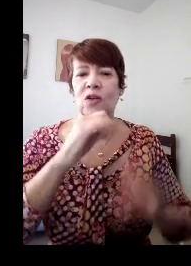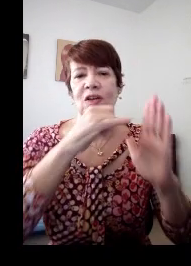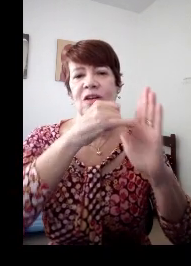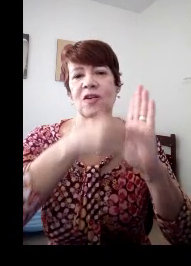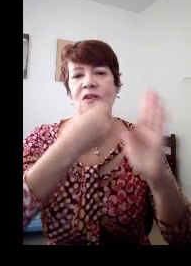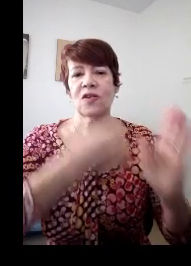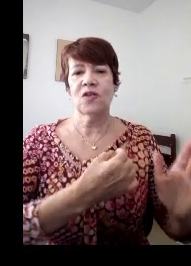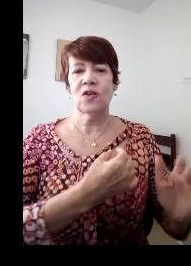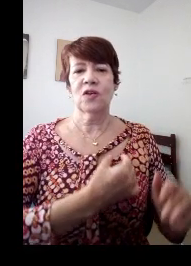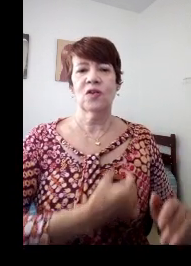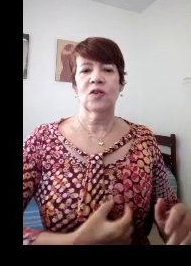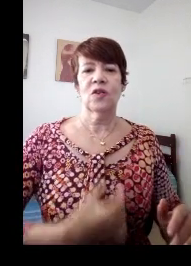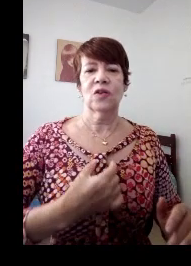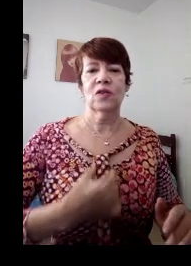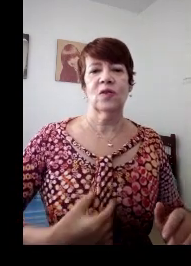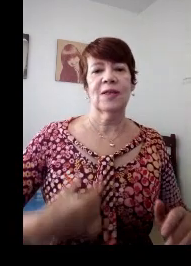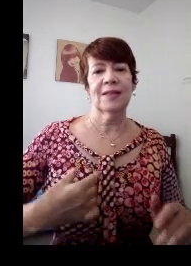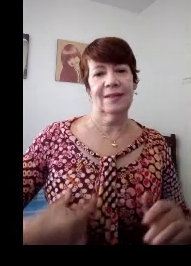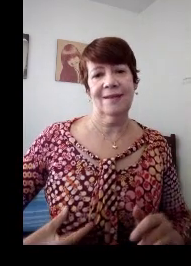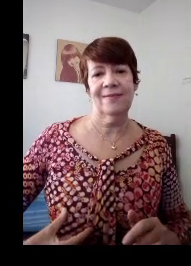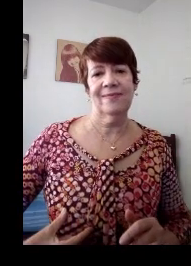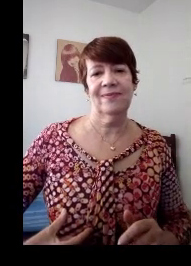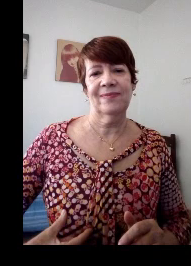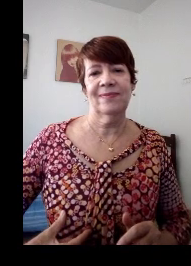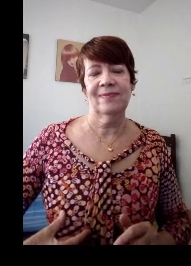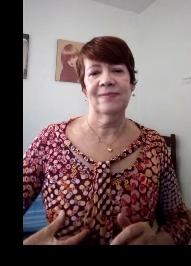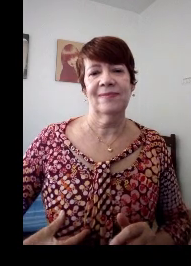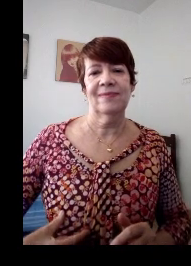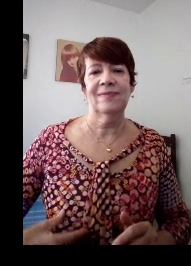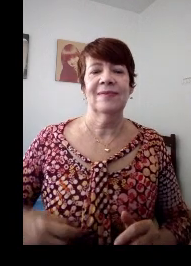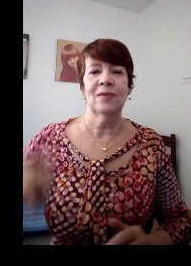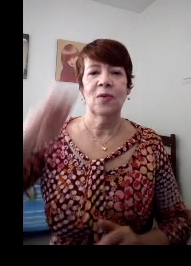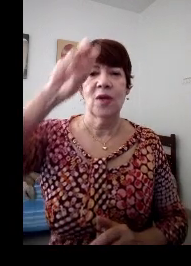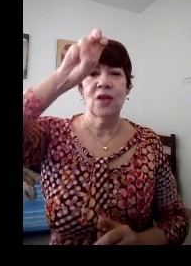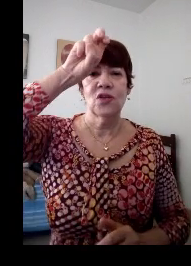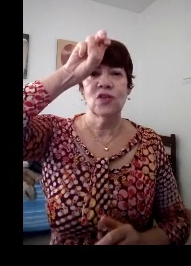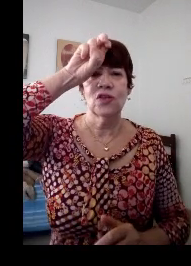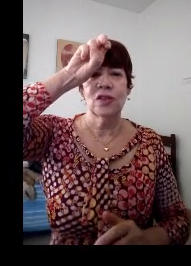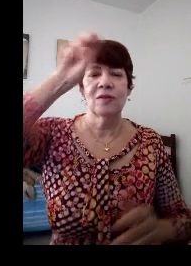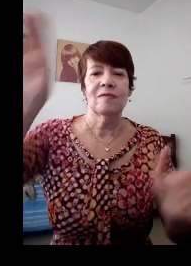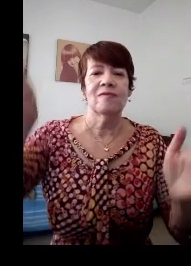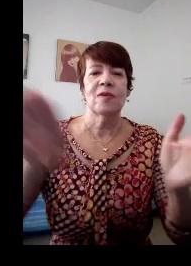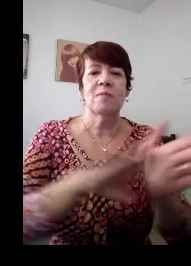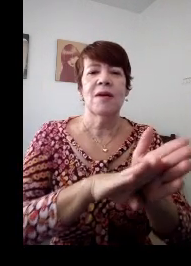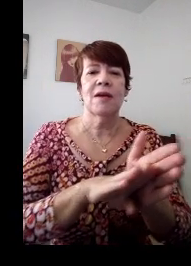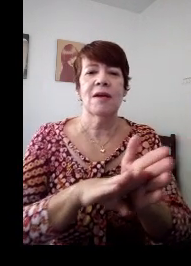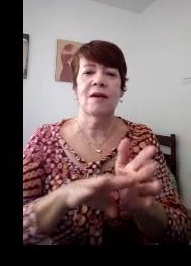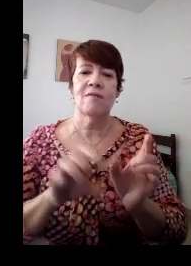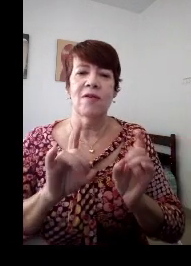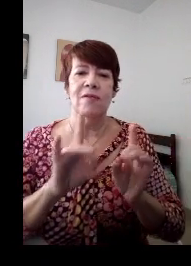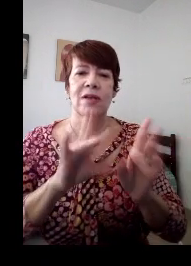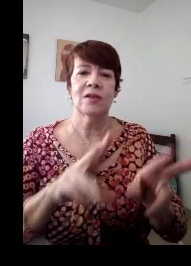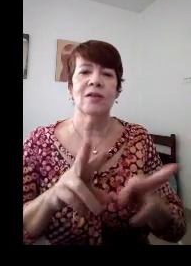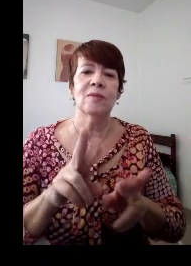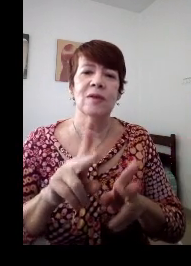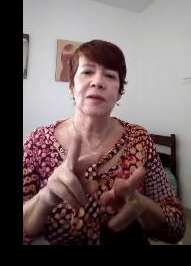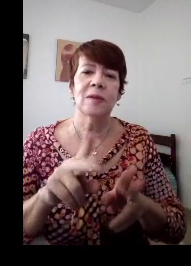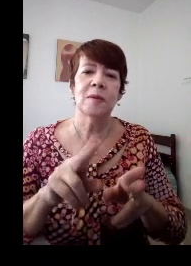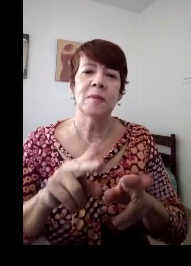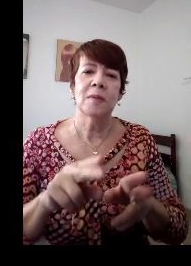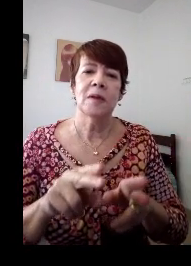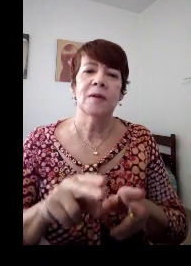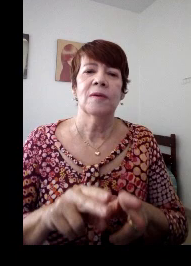triste. Ele foi vendido pelos irmãos, foi parar lá no Egito. Ele foi parar lá